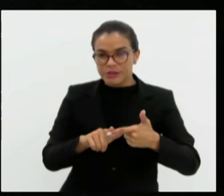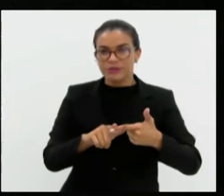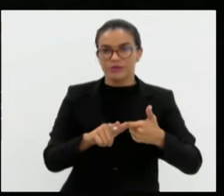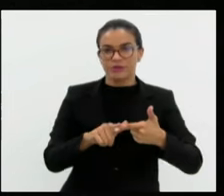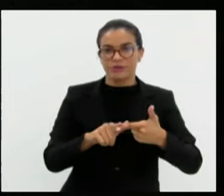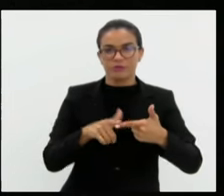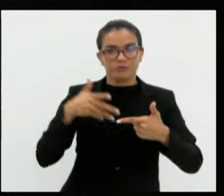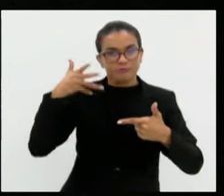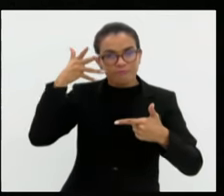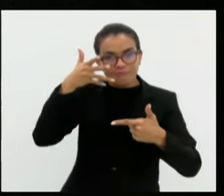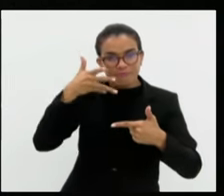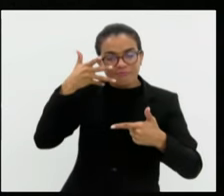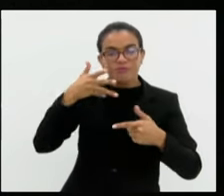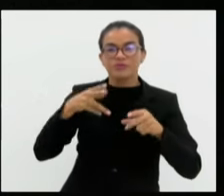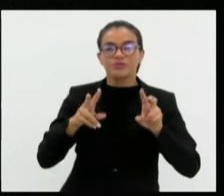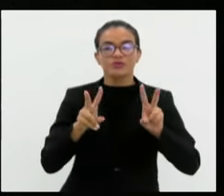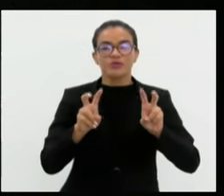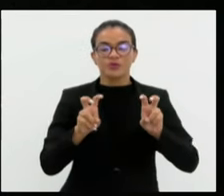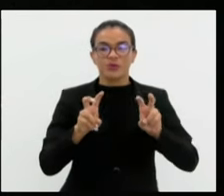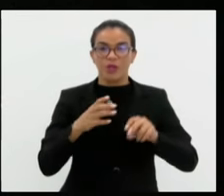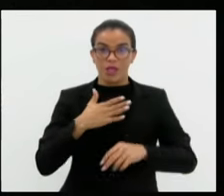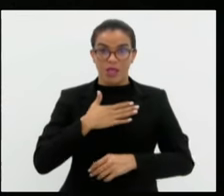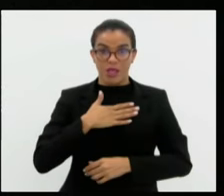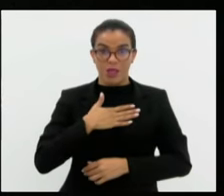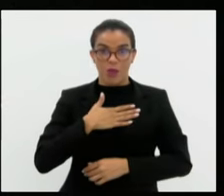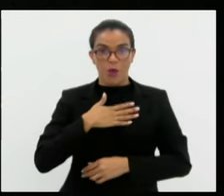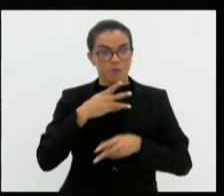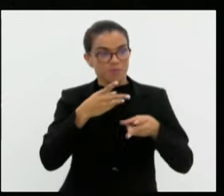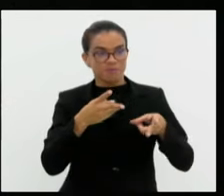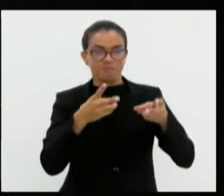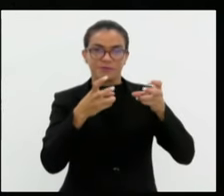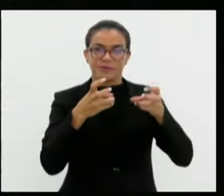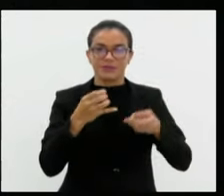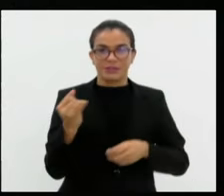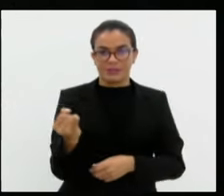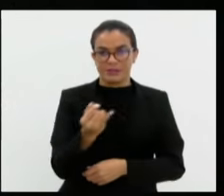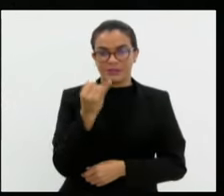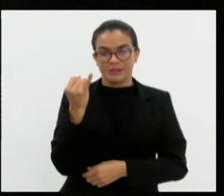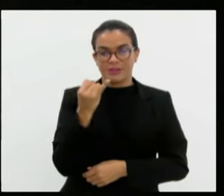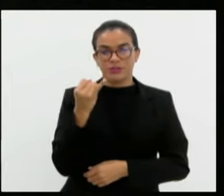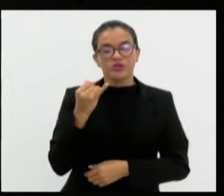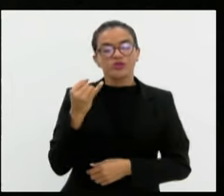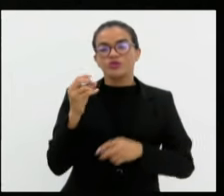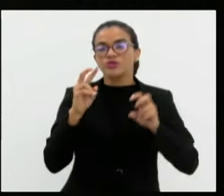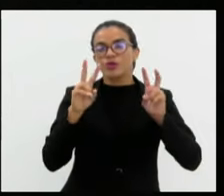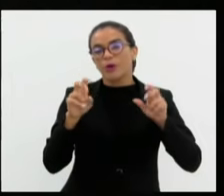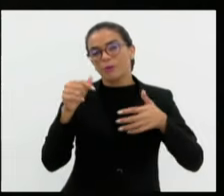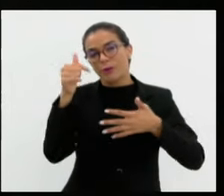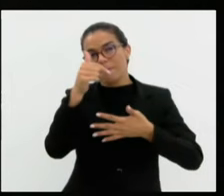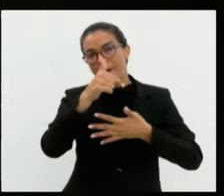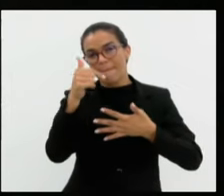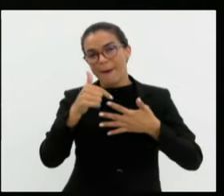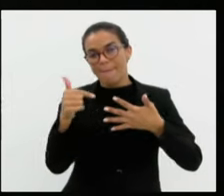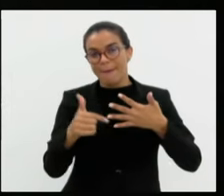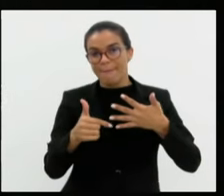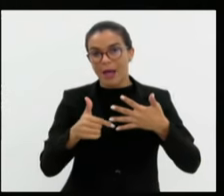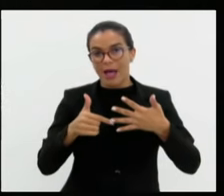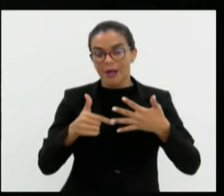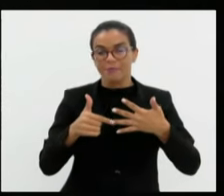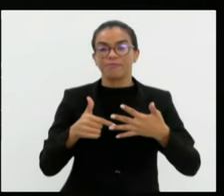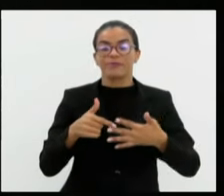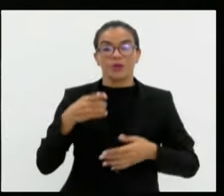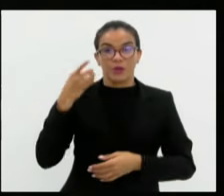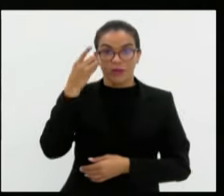também algo que eu acho que é muito importante, que diz respeito às prerrogativas dos deputados e